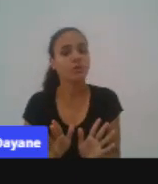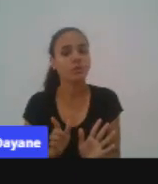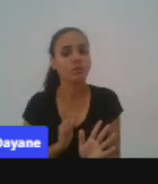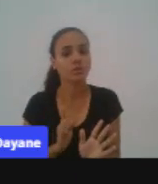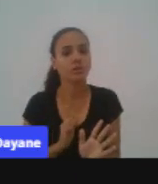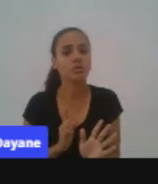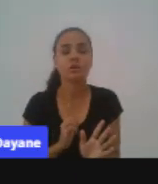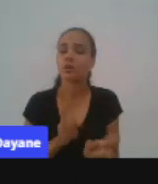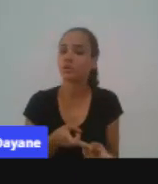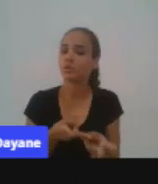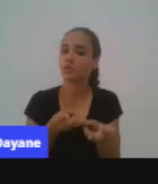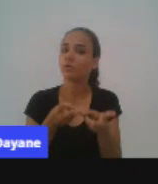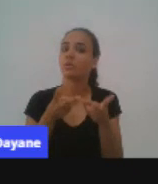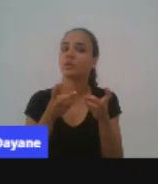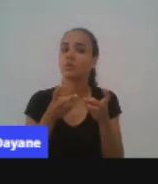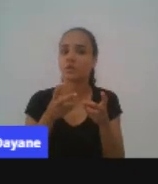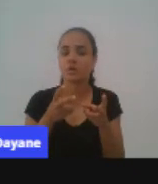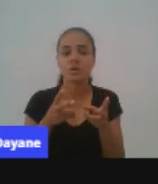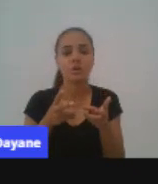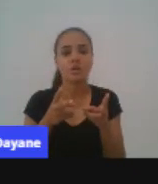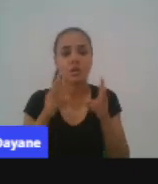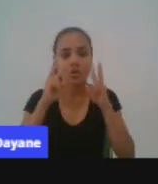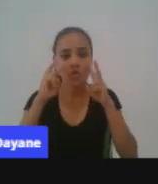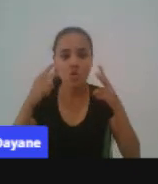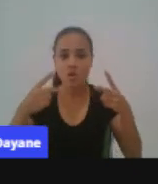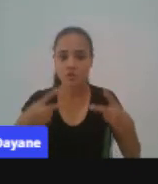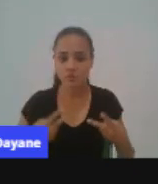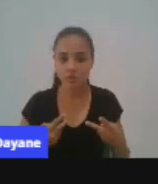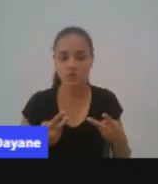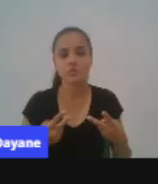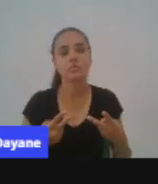da turma ou da unidade escolar é do professor.